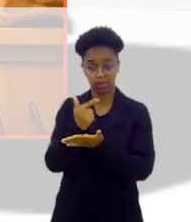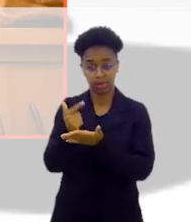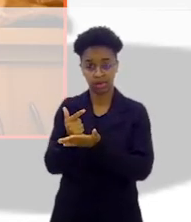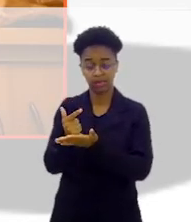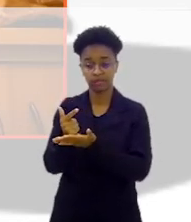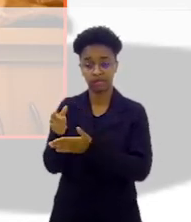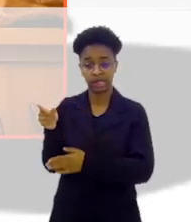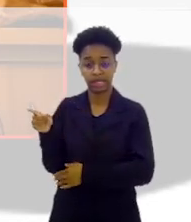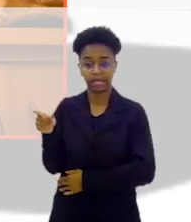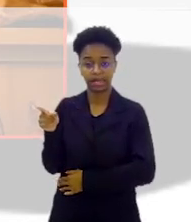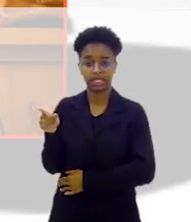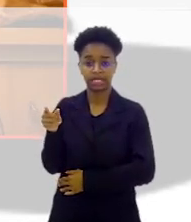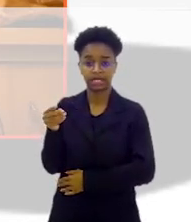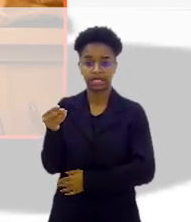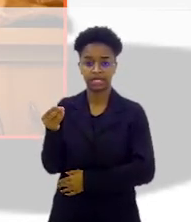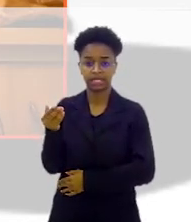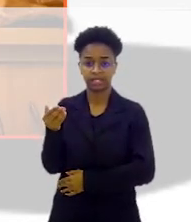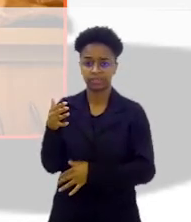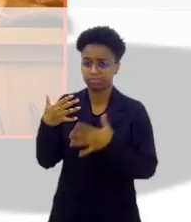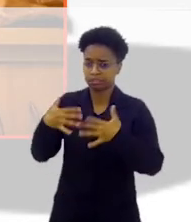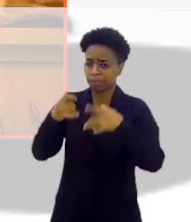quando leu esse livro, ficou